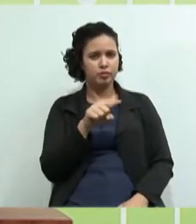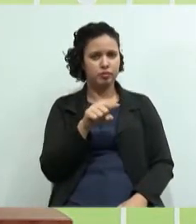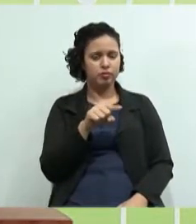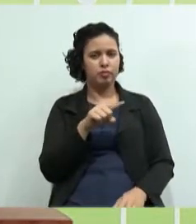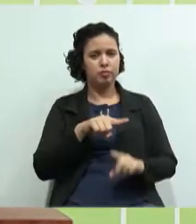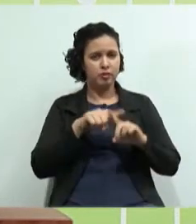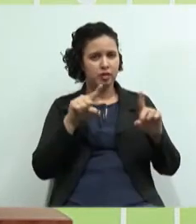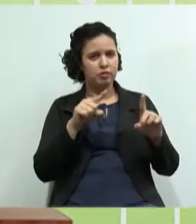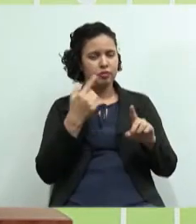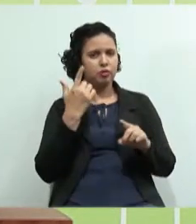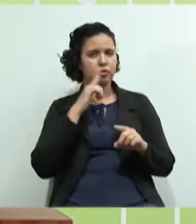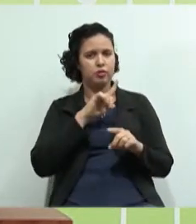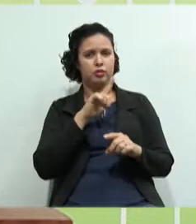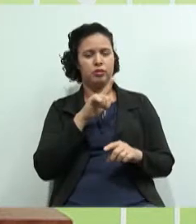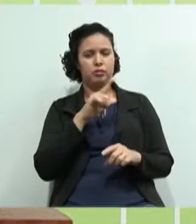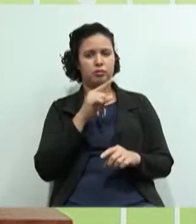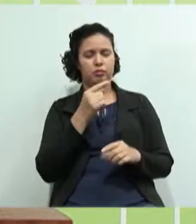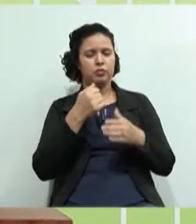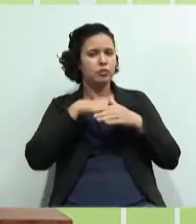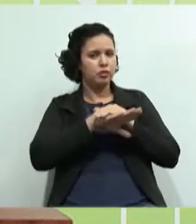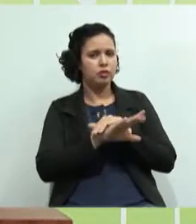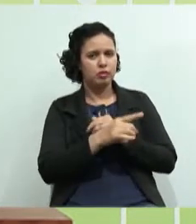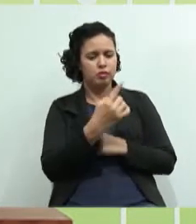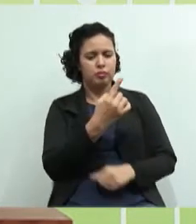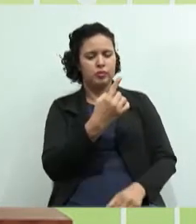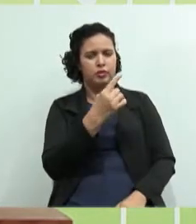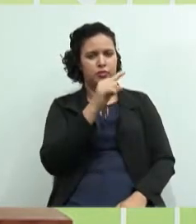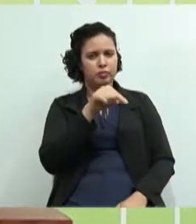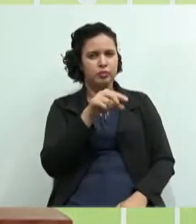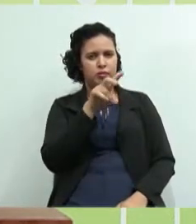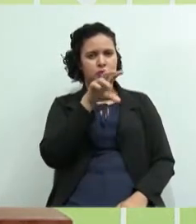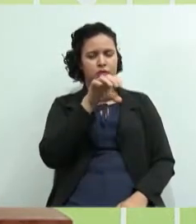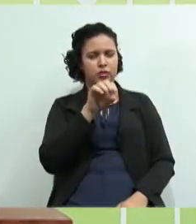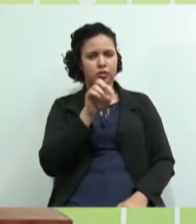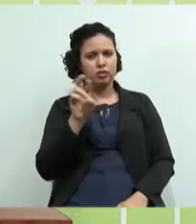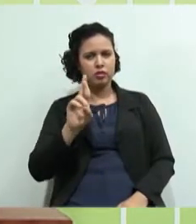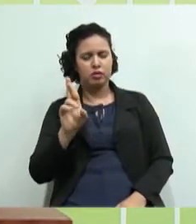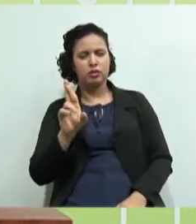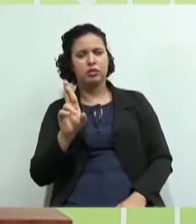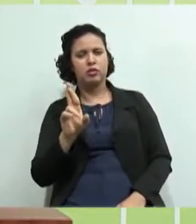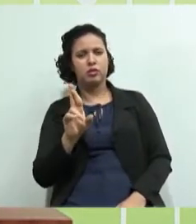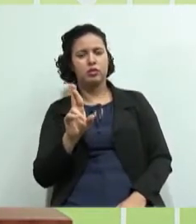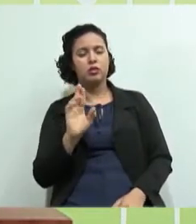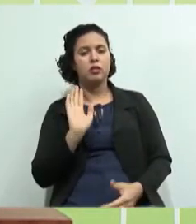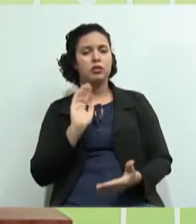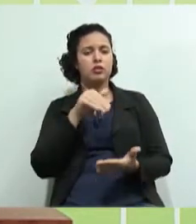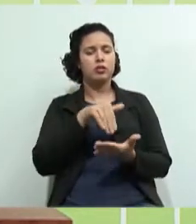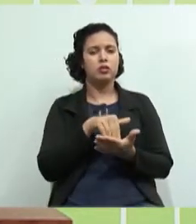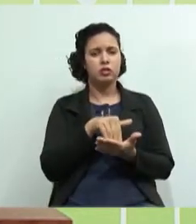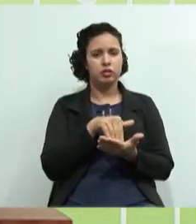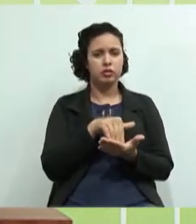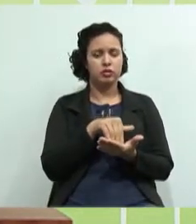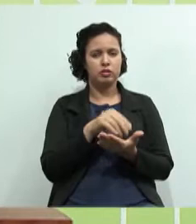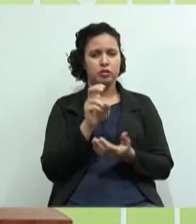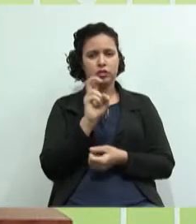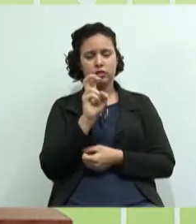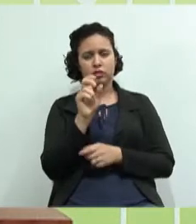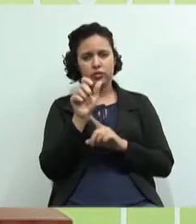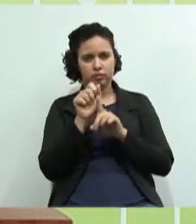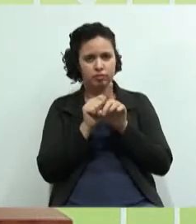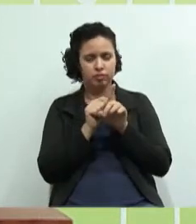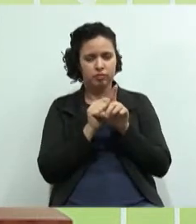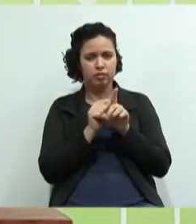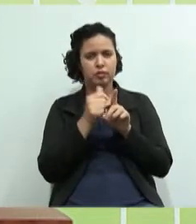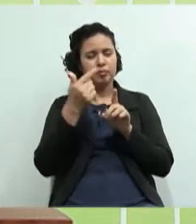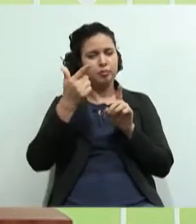guardar 1.500. Ou seja, 500 a mais acima da sua meta. Chegou no quinto mês, tu guardou mais